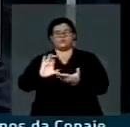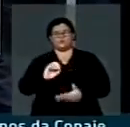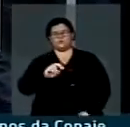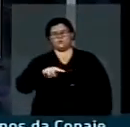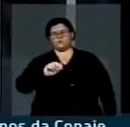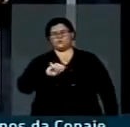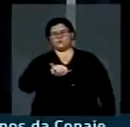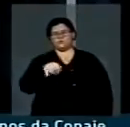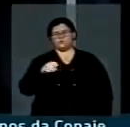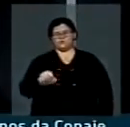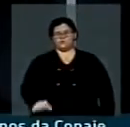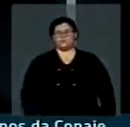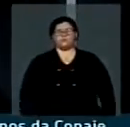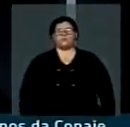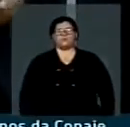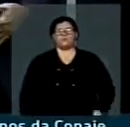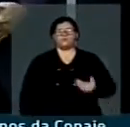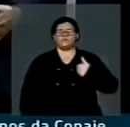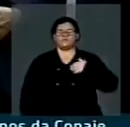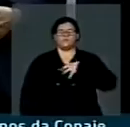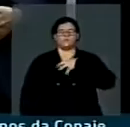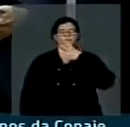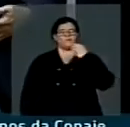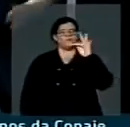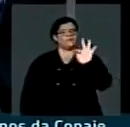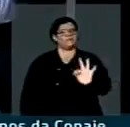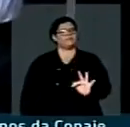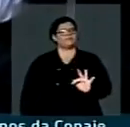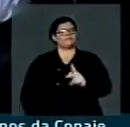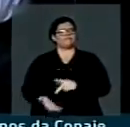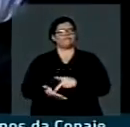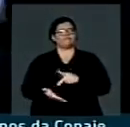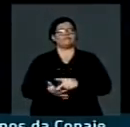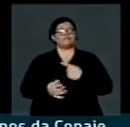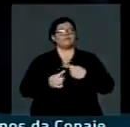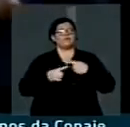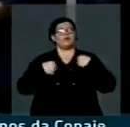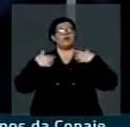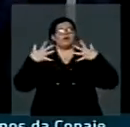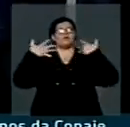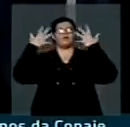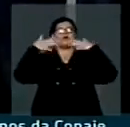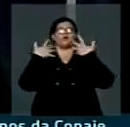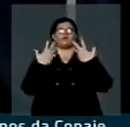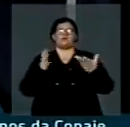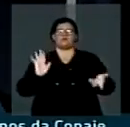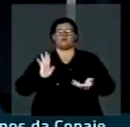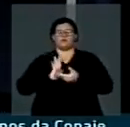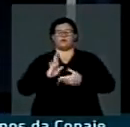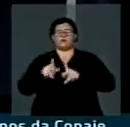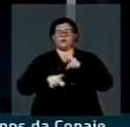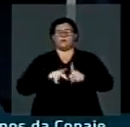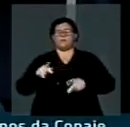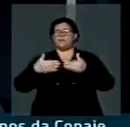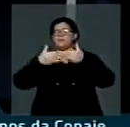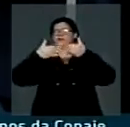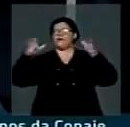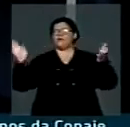querido amigo Danilo Barreto. É com muita satisfação e alegria que a Casa do Povo